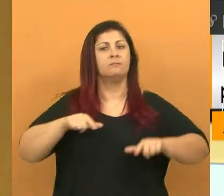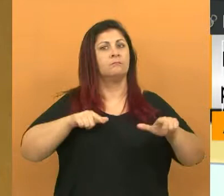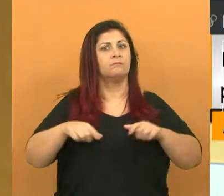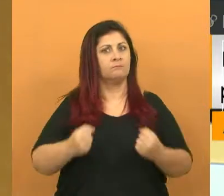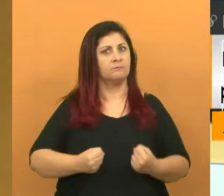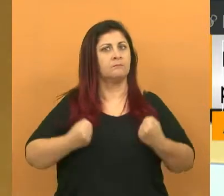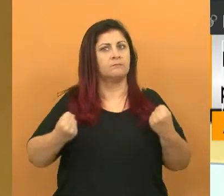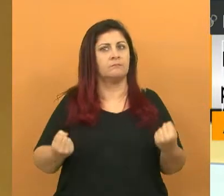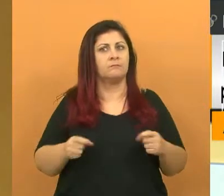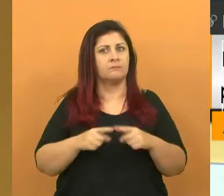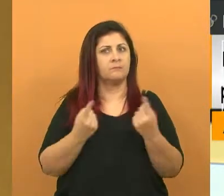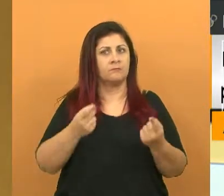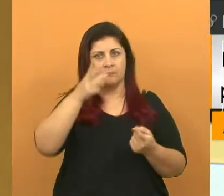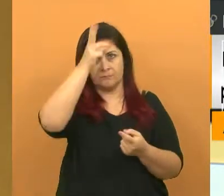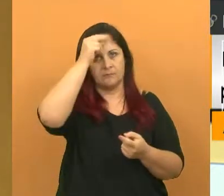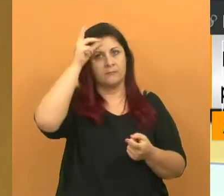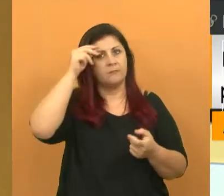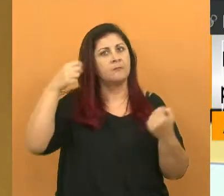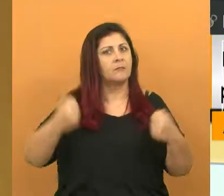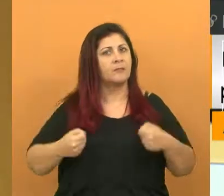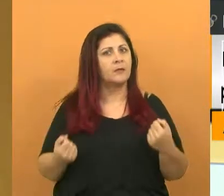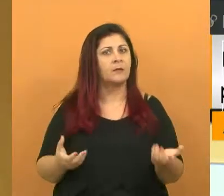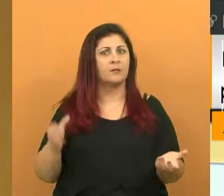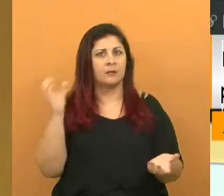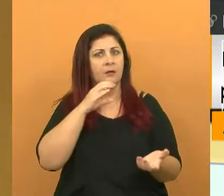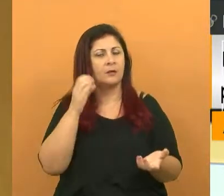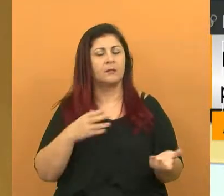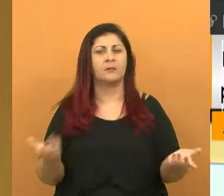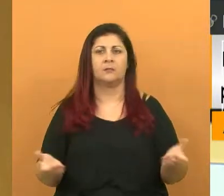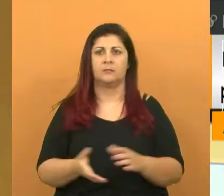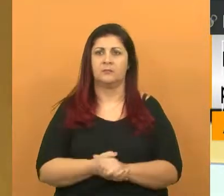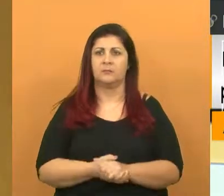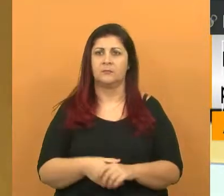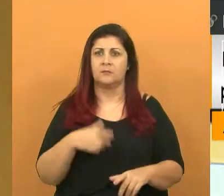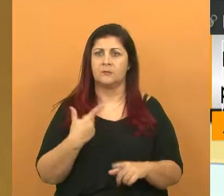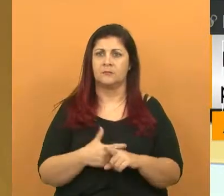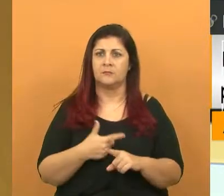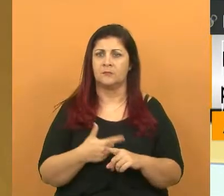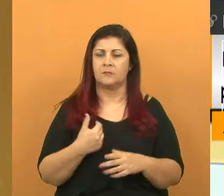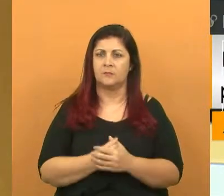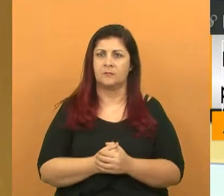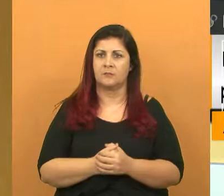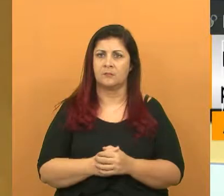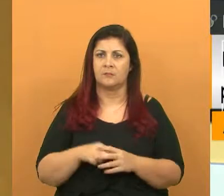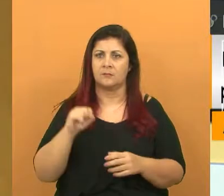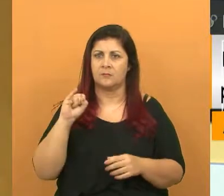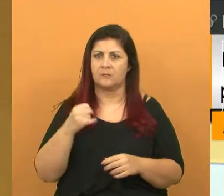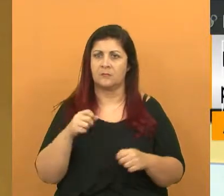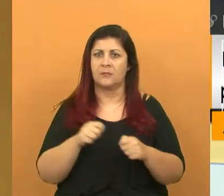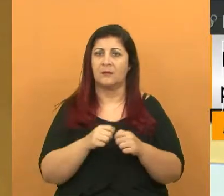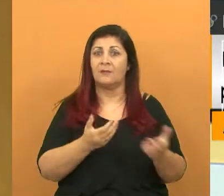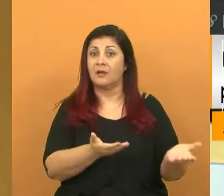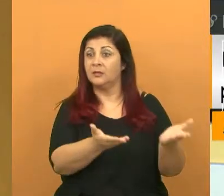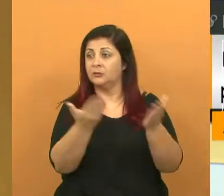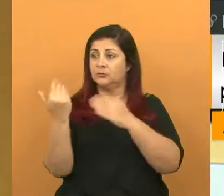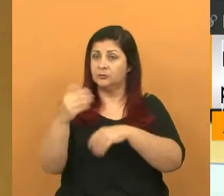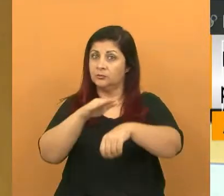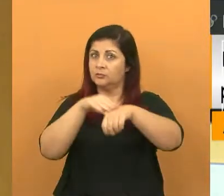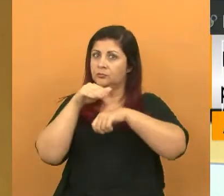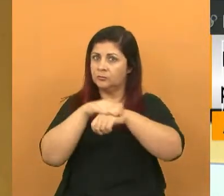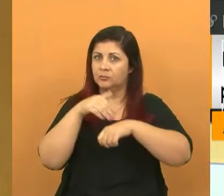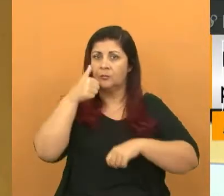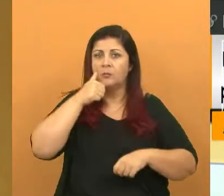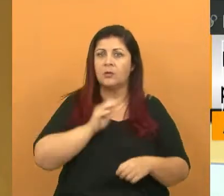isso, mas a prefeitura precisa dar um jeito nisso, né? Porque se a gente faz com que a mulher vá